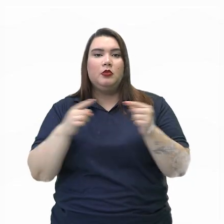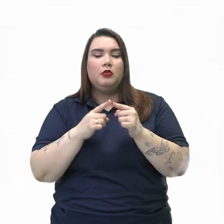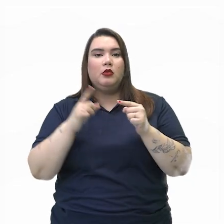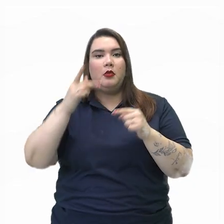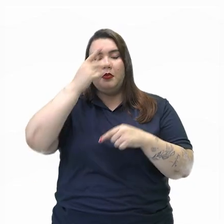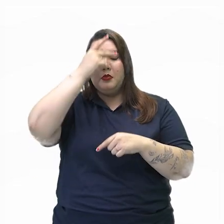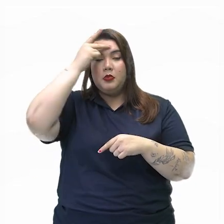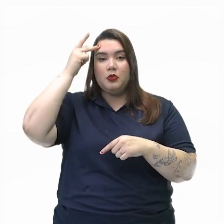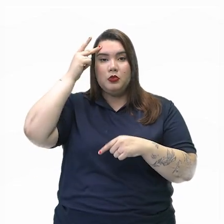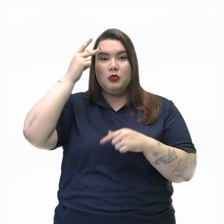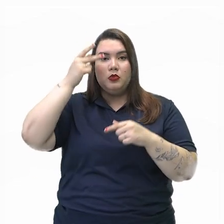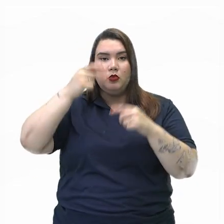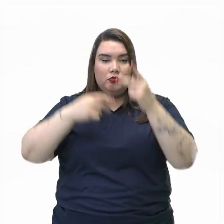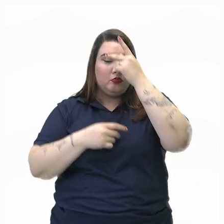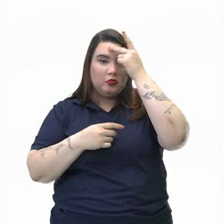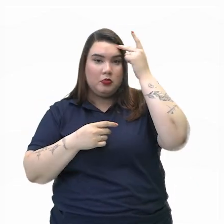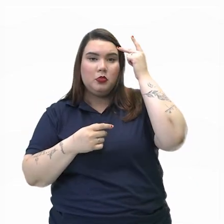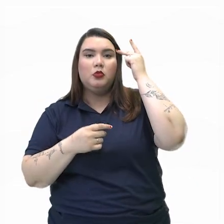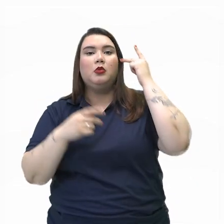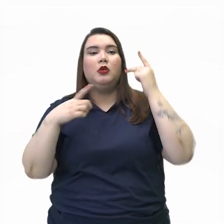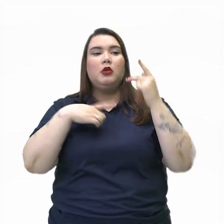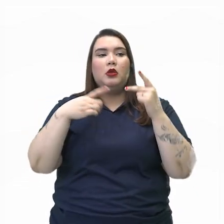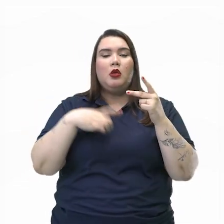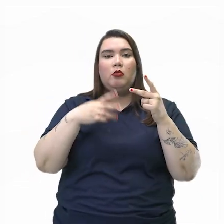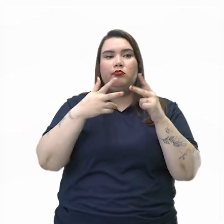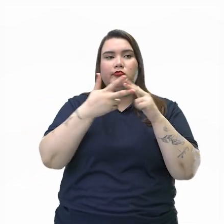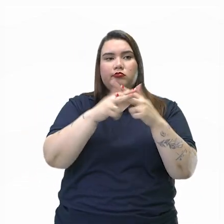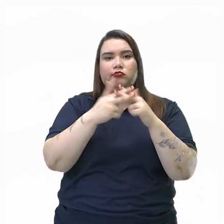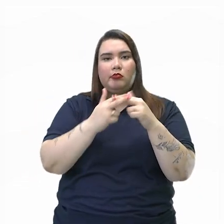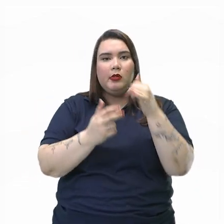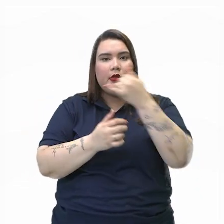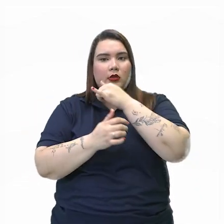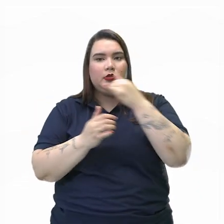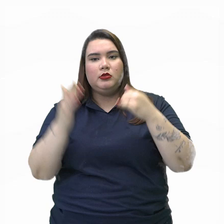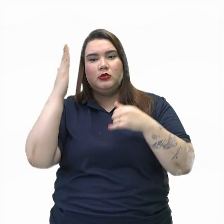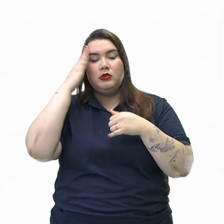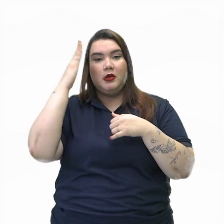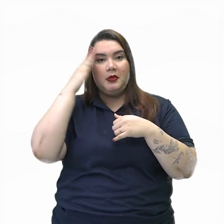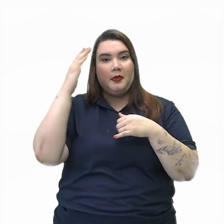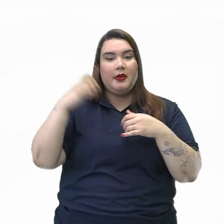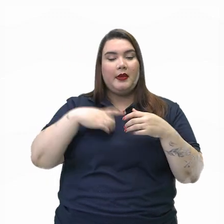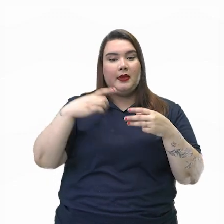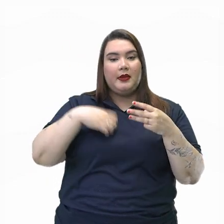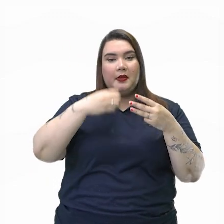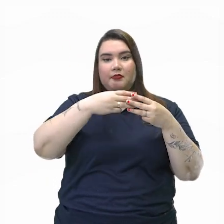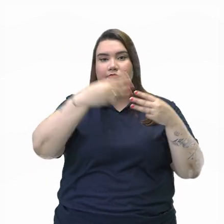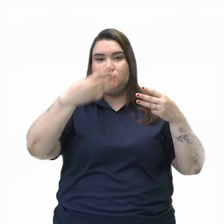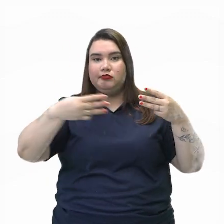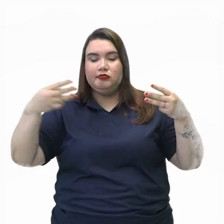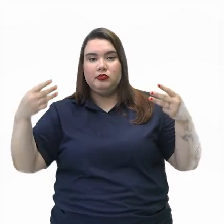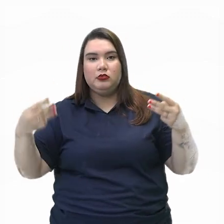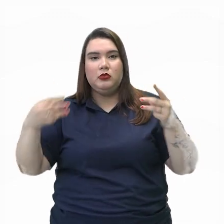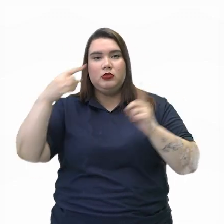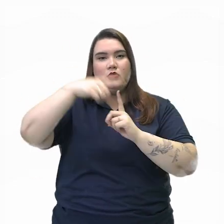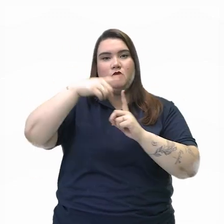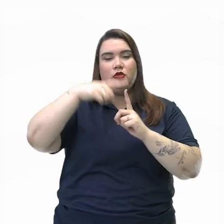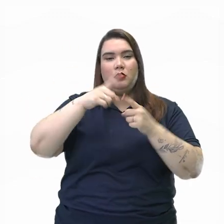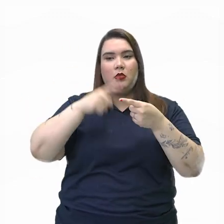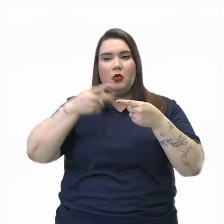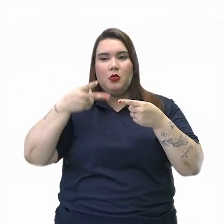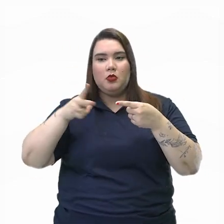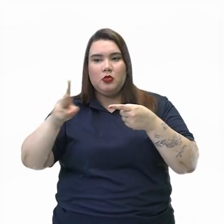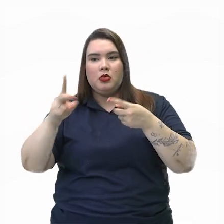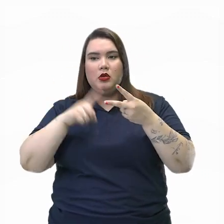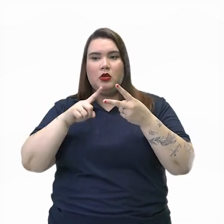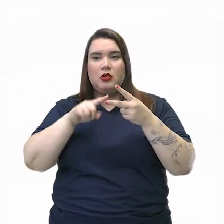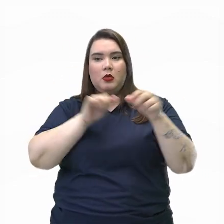um eletricista e ele sabe lá o que que sabe que tem a corrente contínua, a